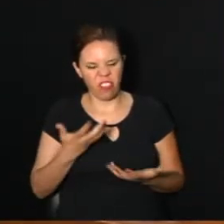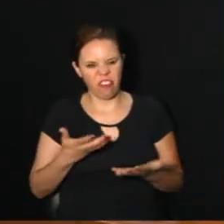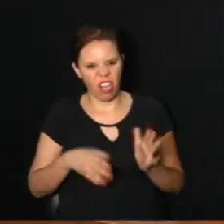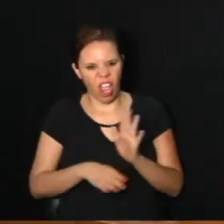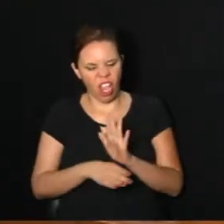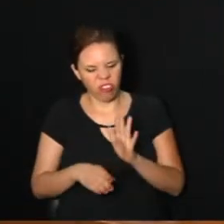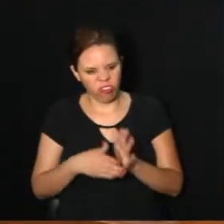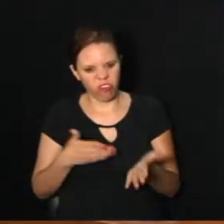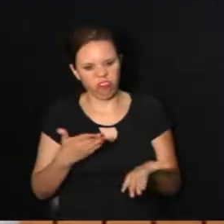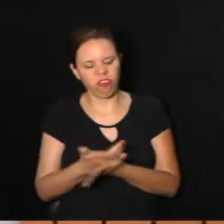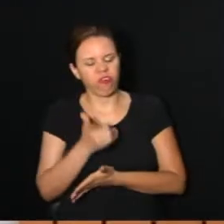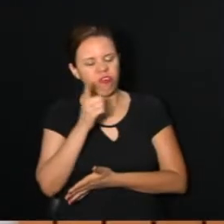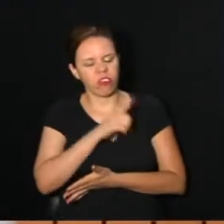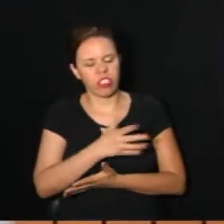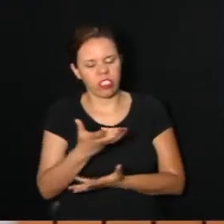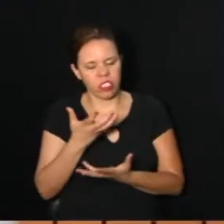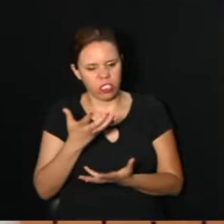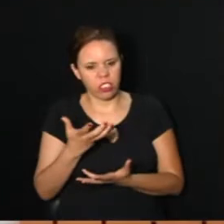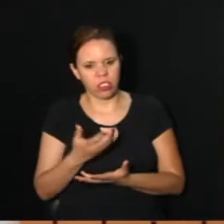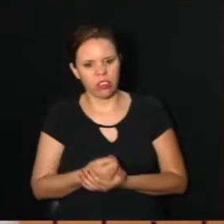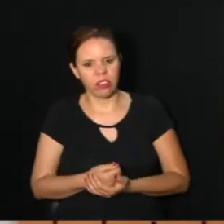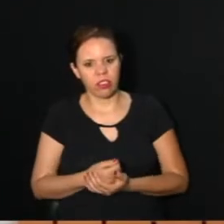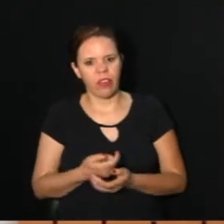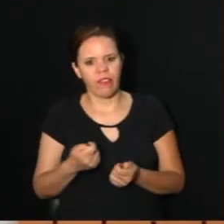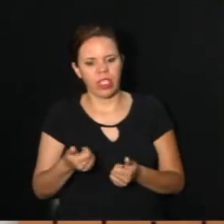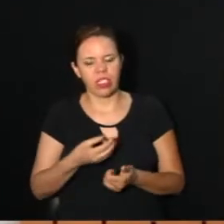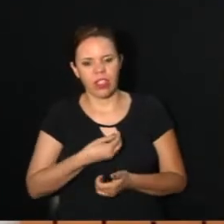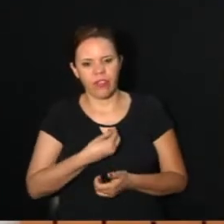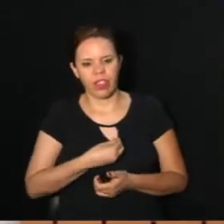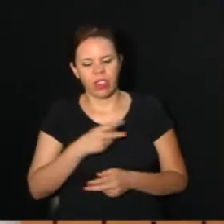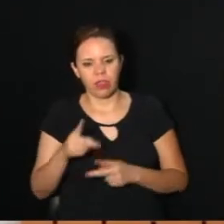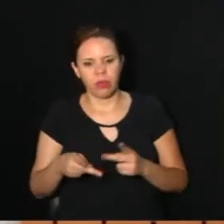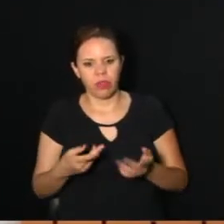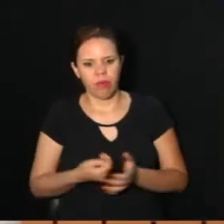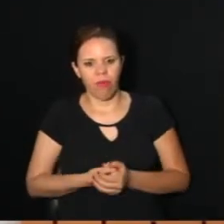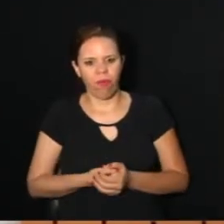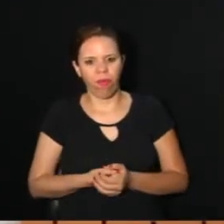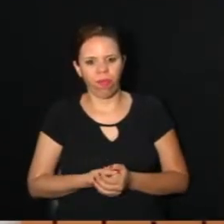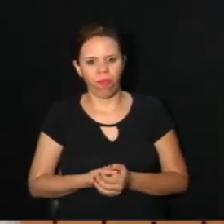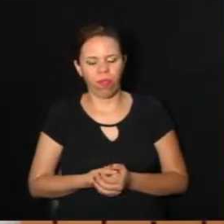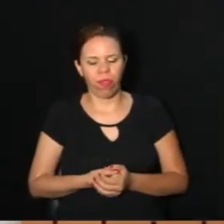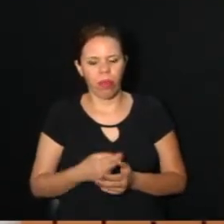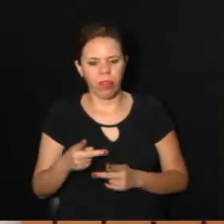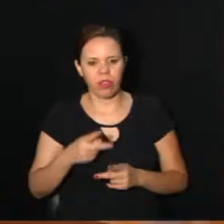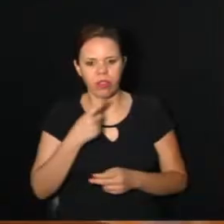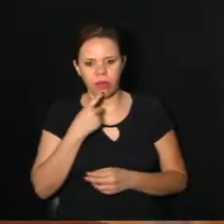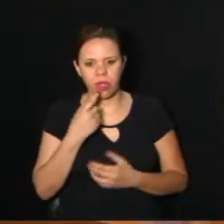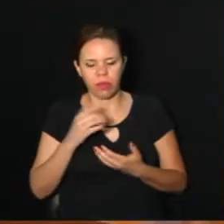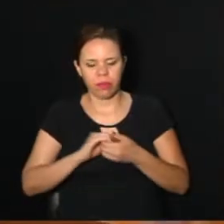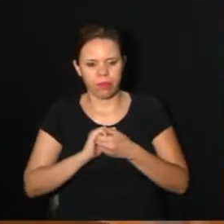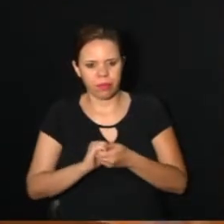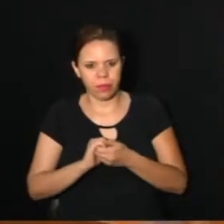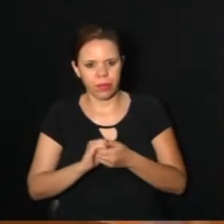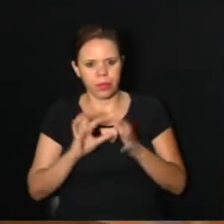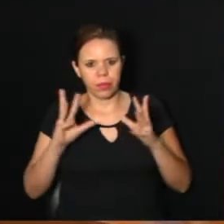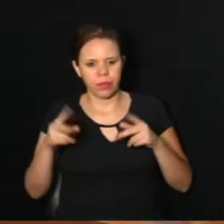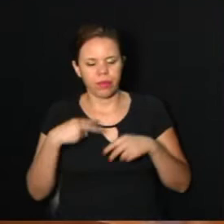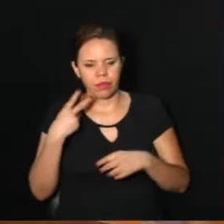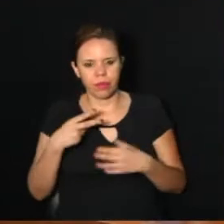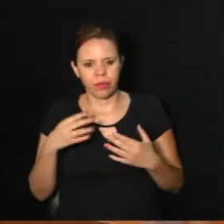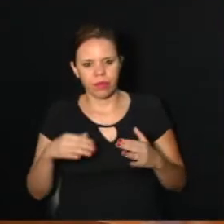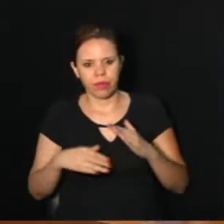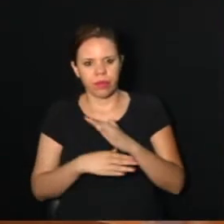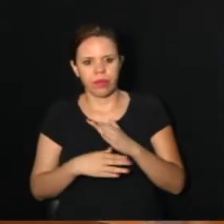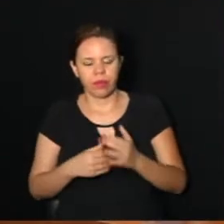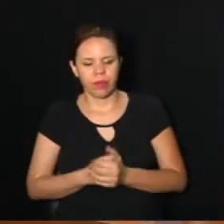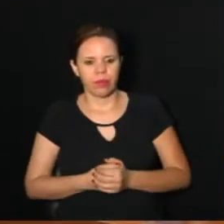essa vontade de querer, de alguma maneira, facilitar a vida do nosso povo, do povo de Campinas. Então, fico os cumprimentos de todos os vereadores da